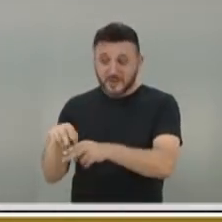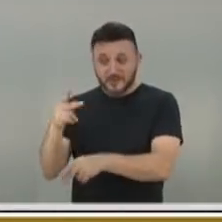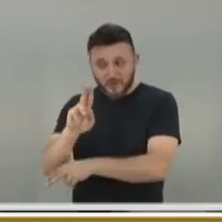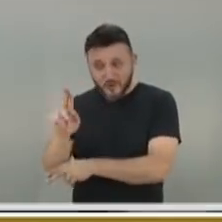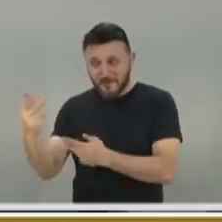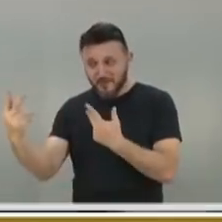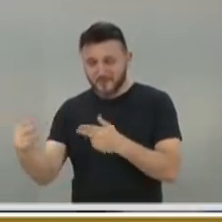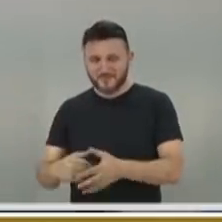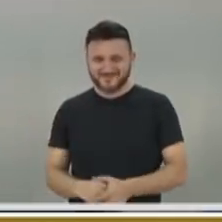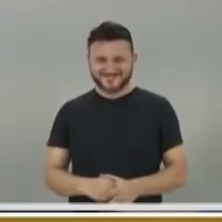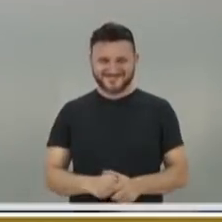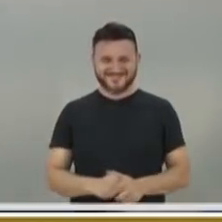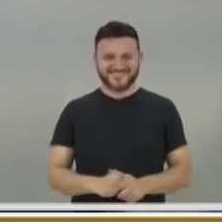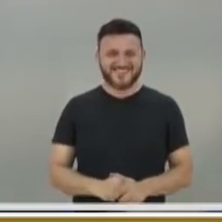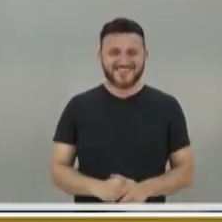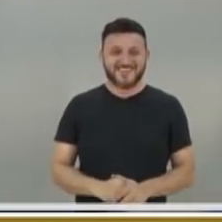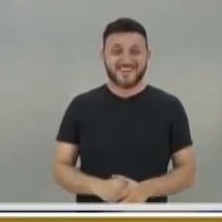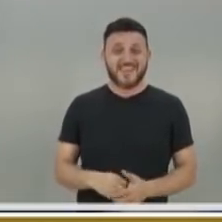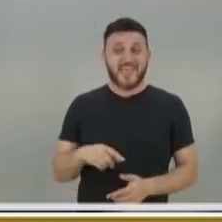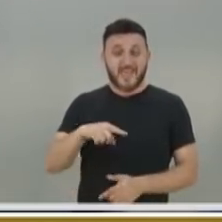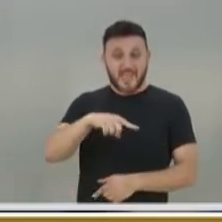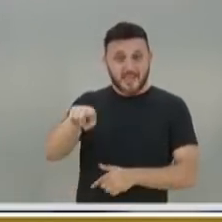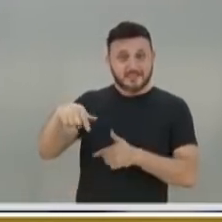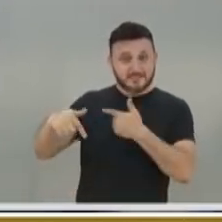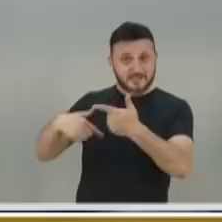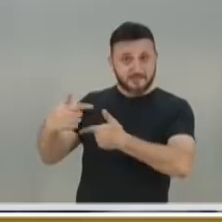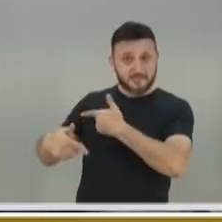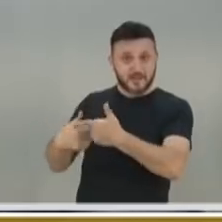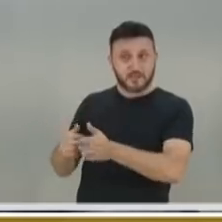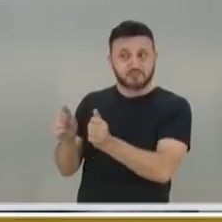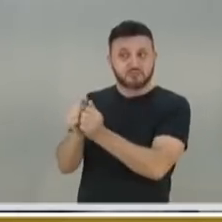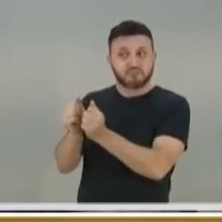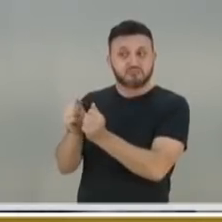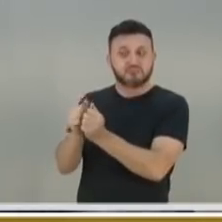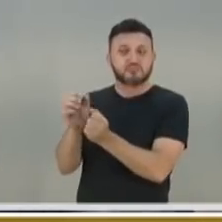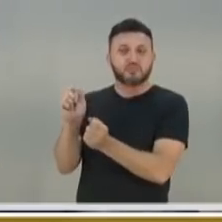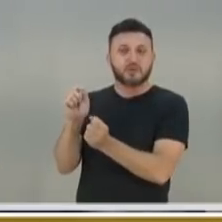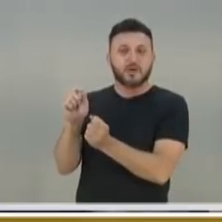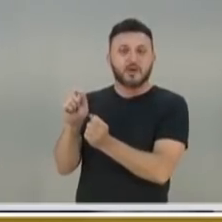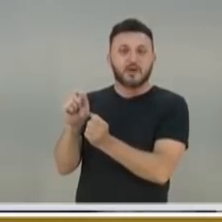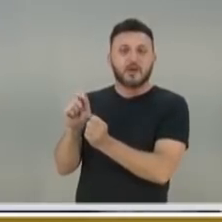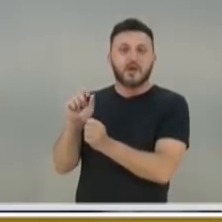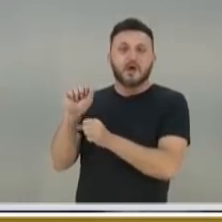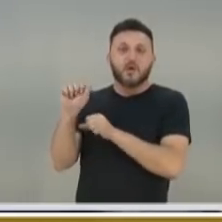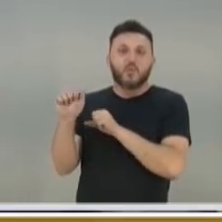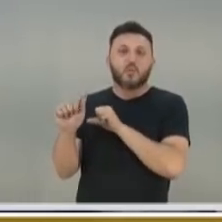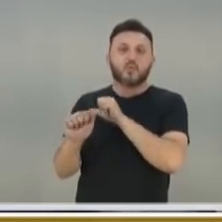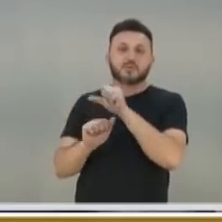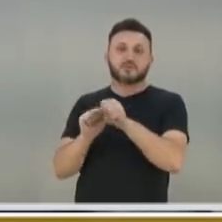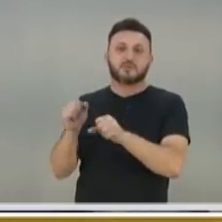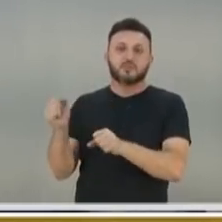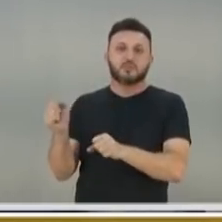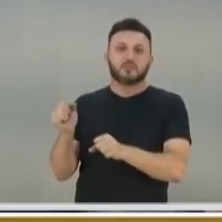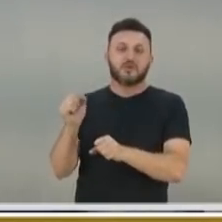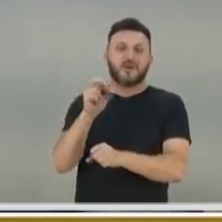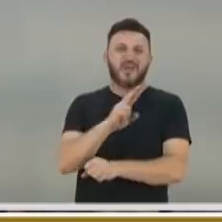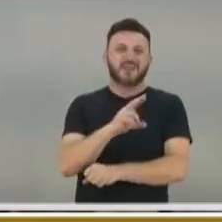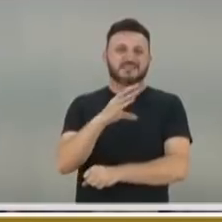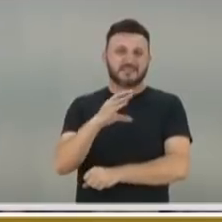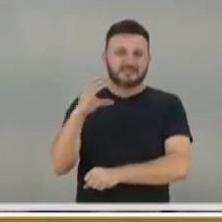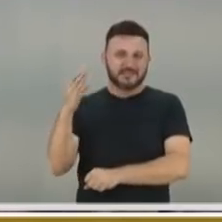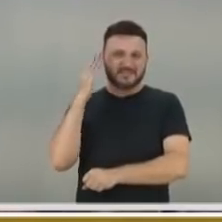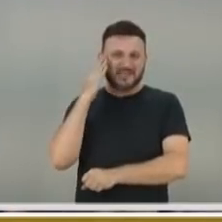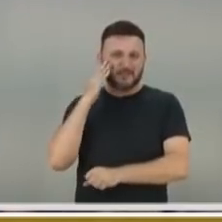outro prisma, de uma outra maneira, uma outra espiritualidade. Eles são da Renovação Carismática Católica e trabalham